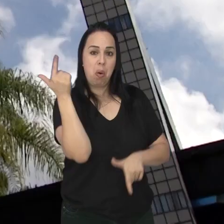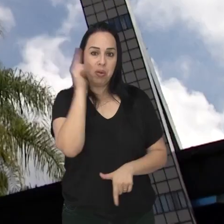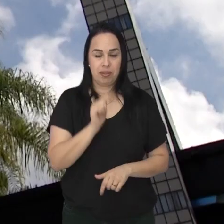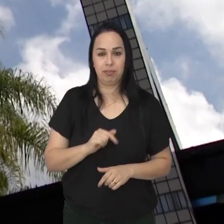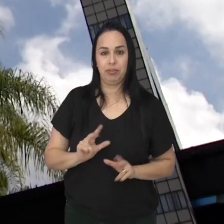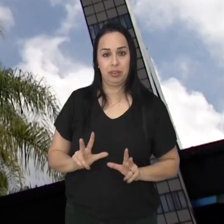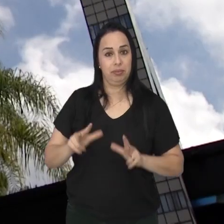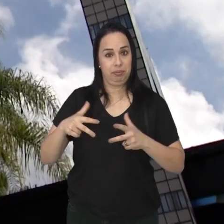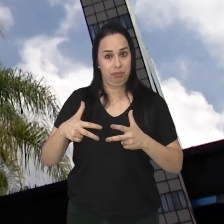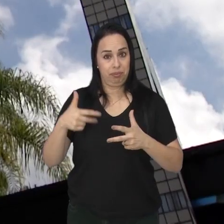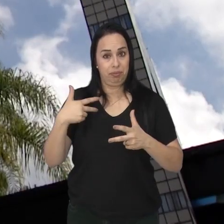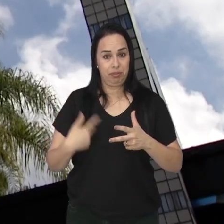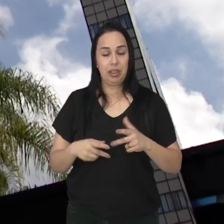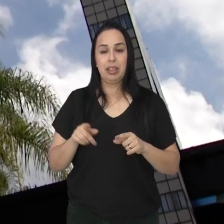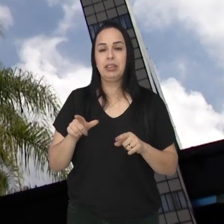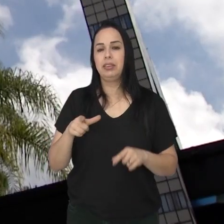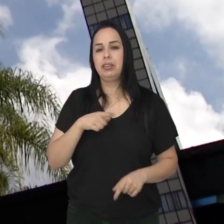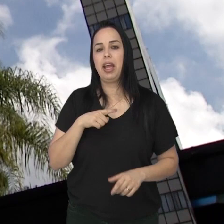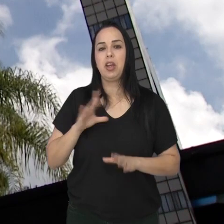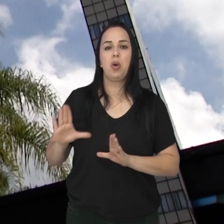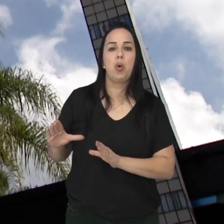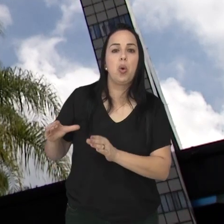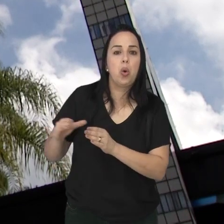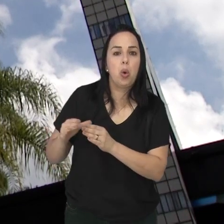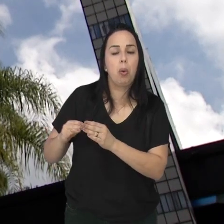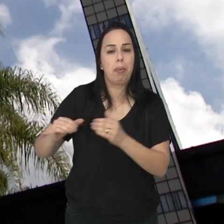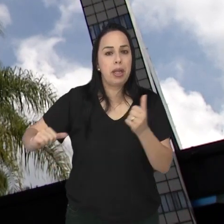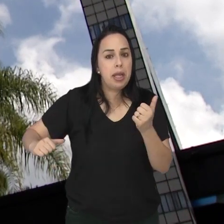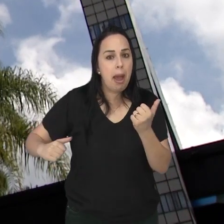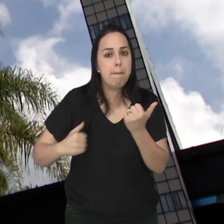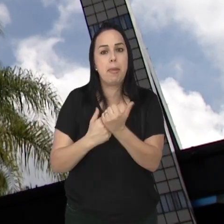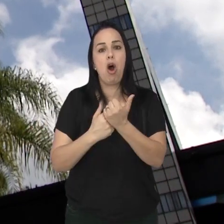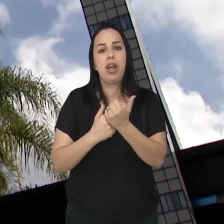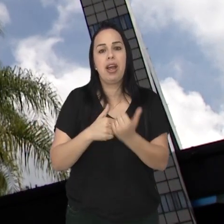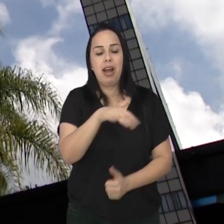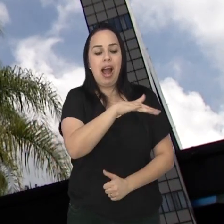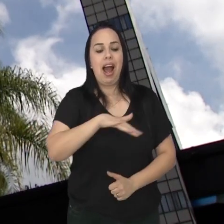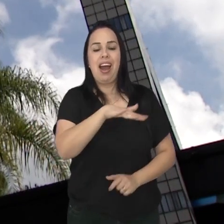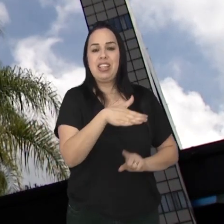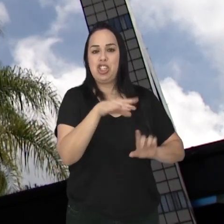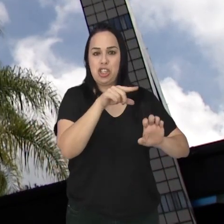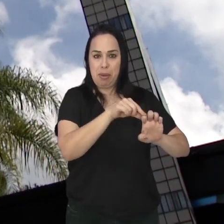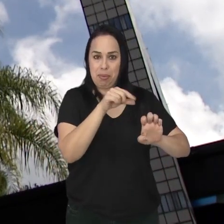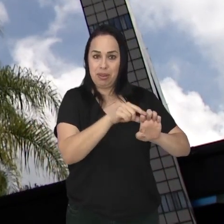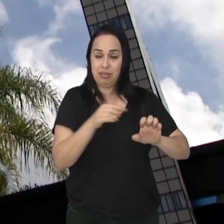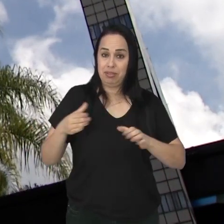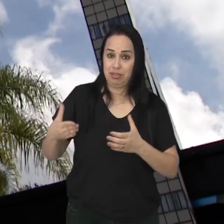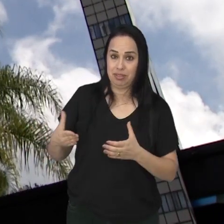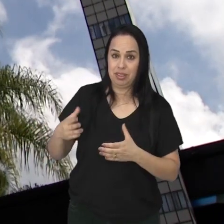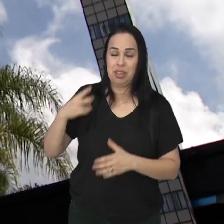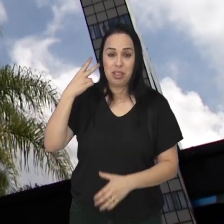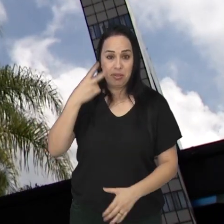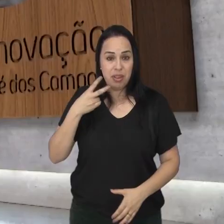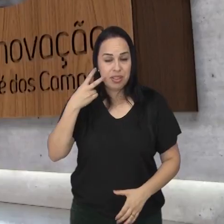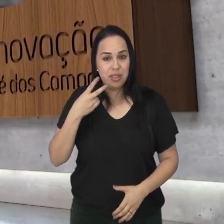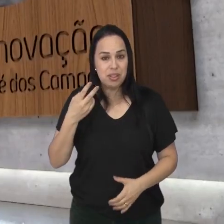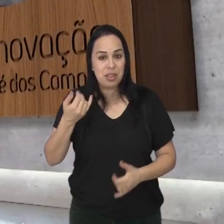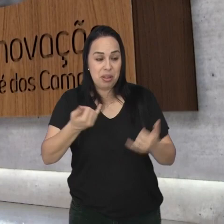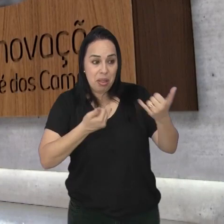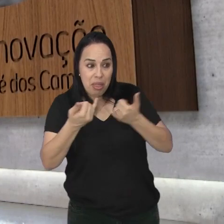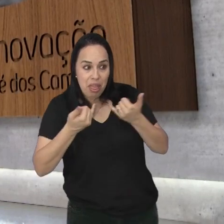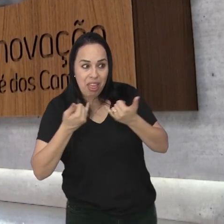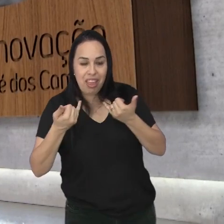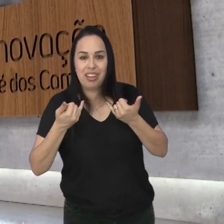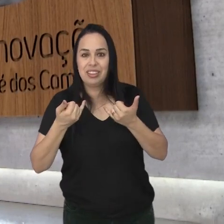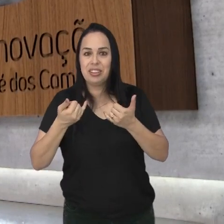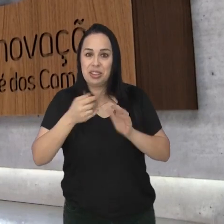premiado. E a Câmara de São José dos Campos tem uma frente parlamentar dedicada ao empreendedorismo. E os parlamentares receberam